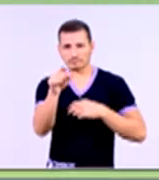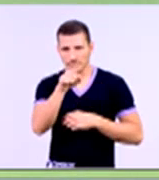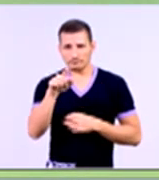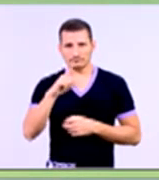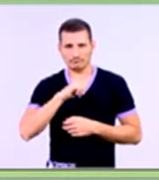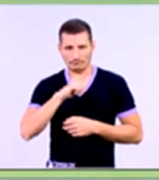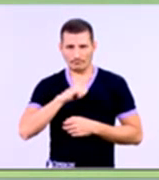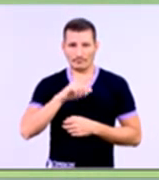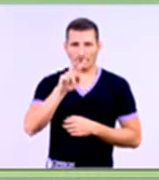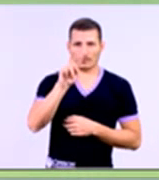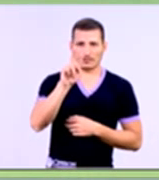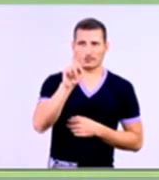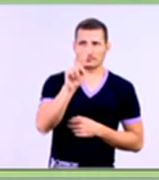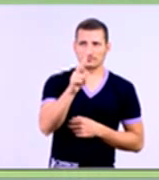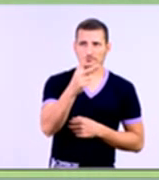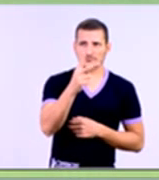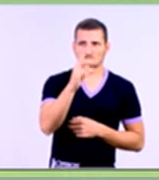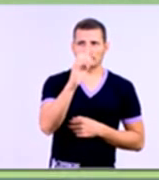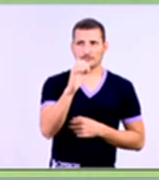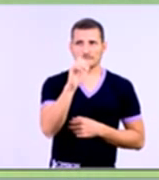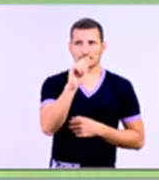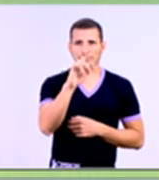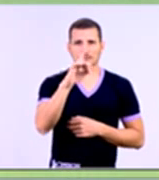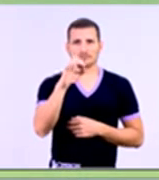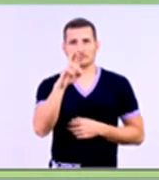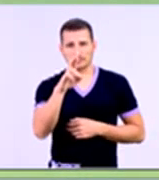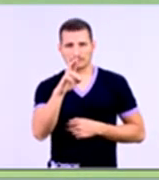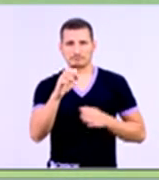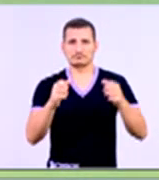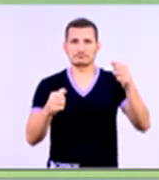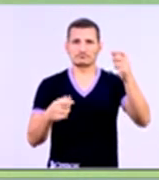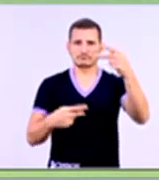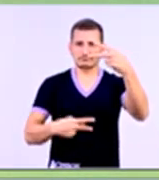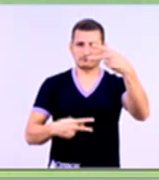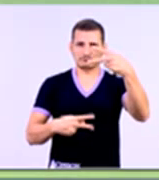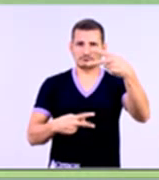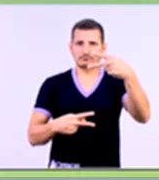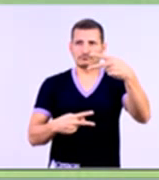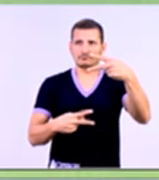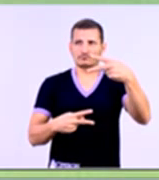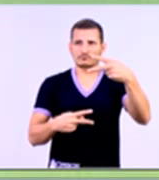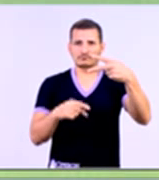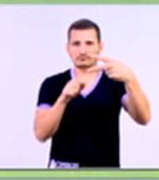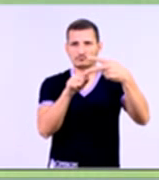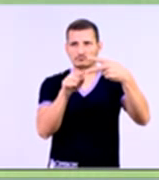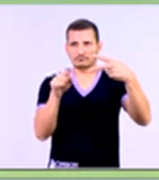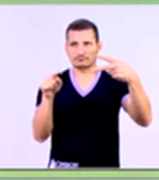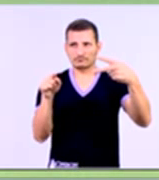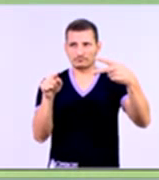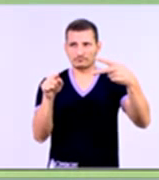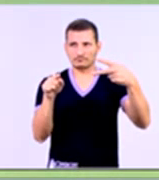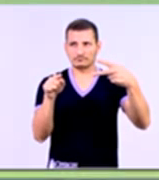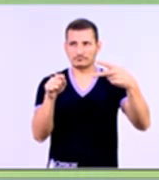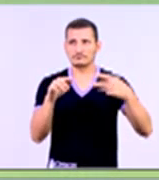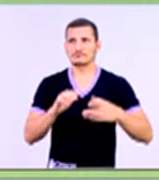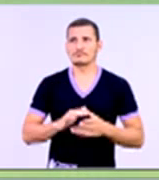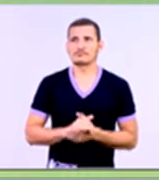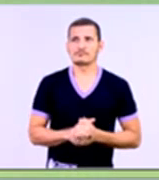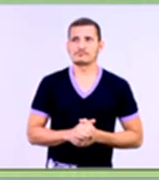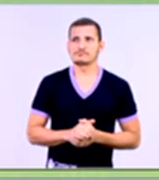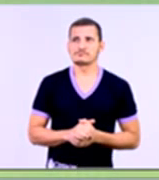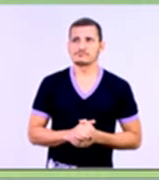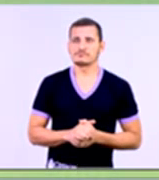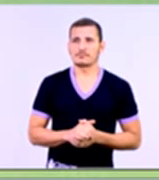de cabeçalho, que é para indicar para o navegador o que está sendo retornado, que no nosso caso é uma aplicação do